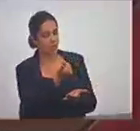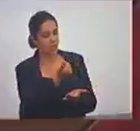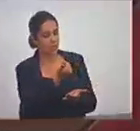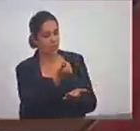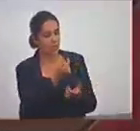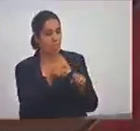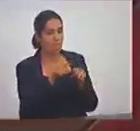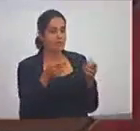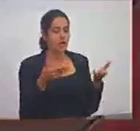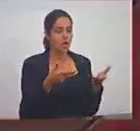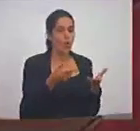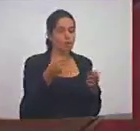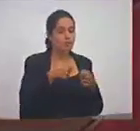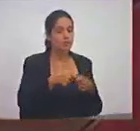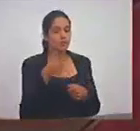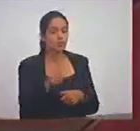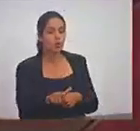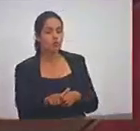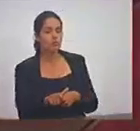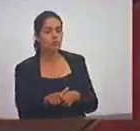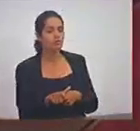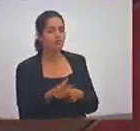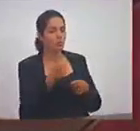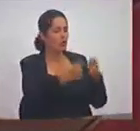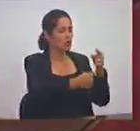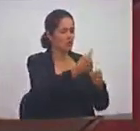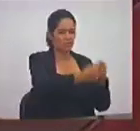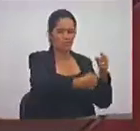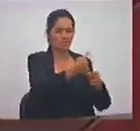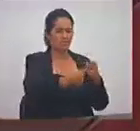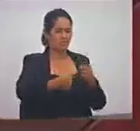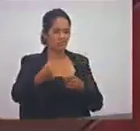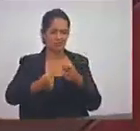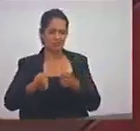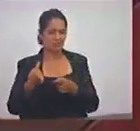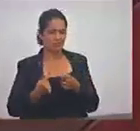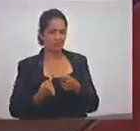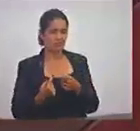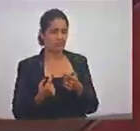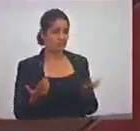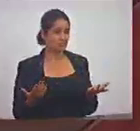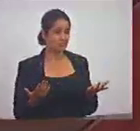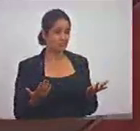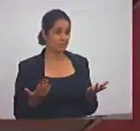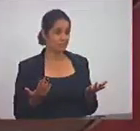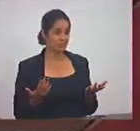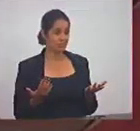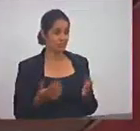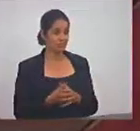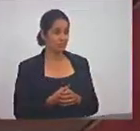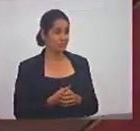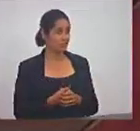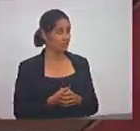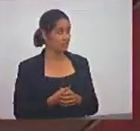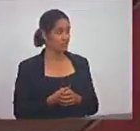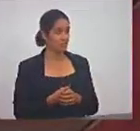eu preciso dele. A política está acima de vocês. Os desejos e aprovação pelo projeto estão acima de vocês que estão aqui. Vocês